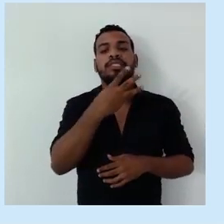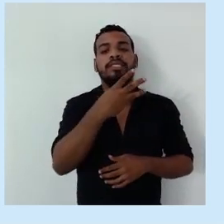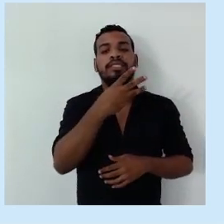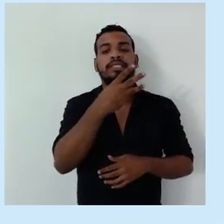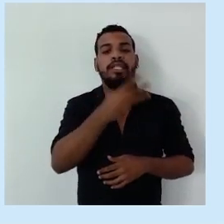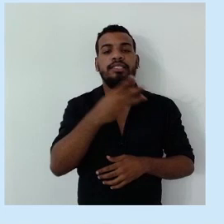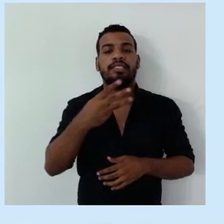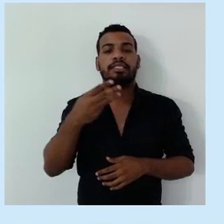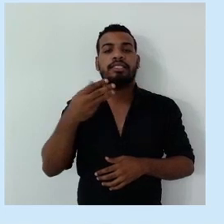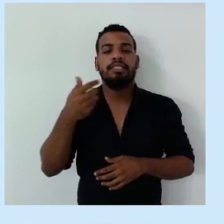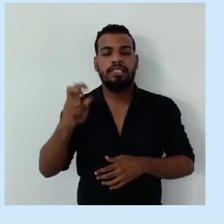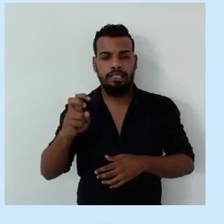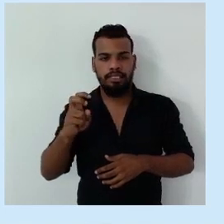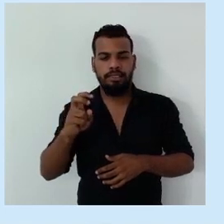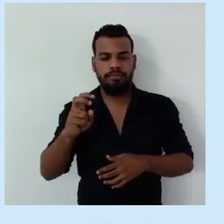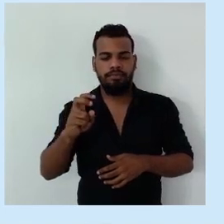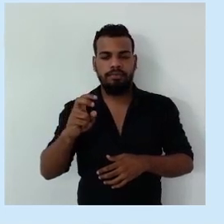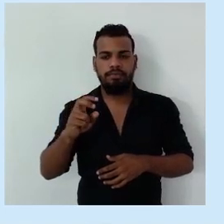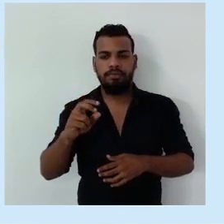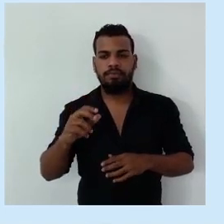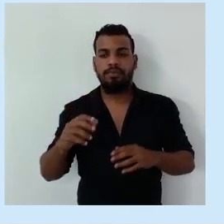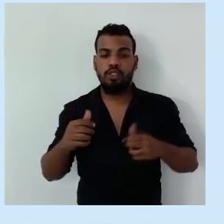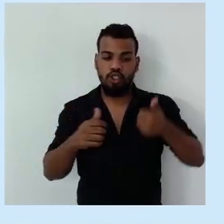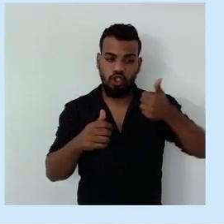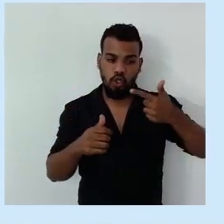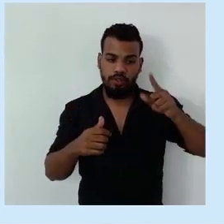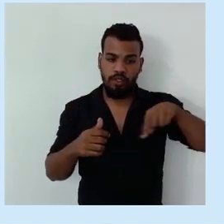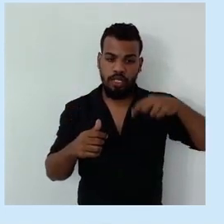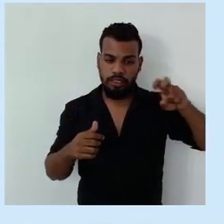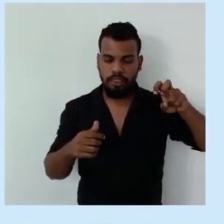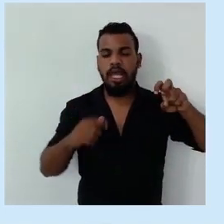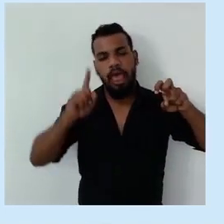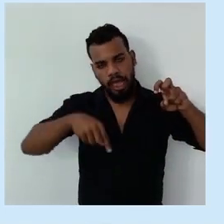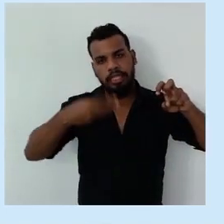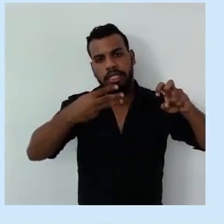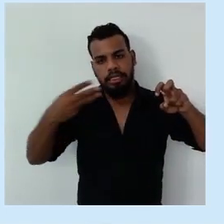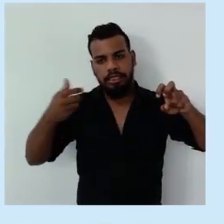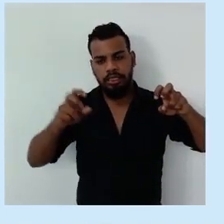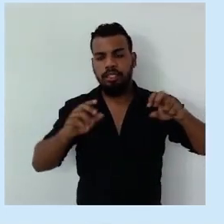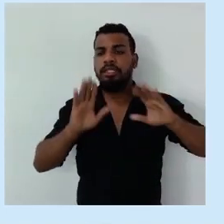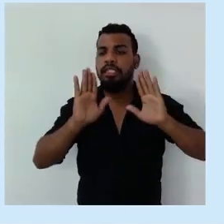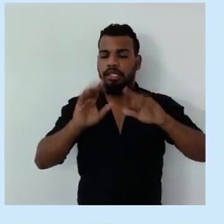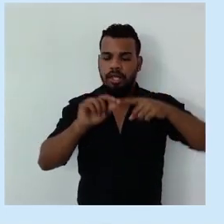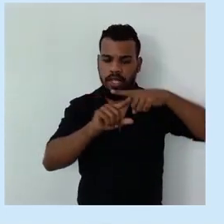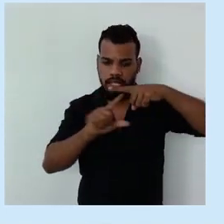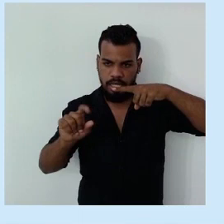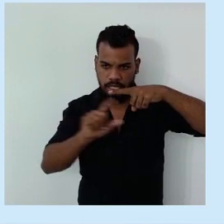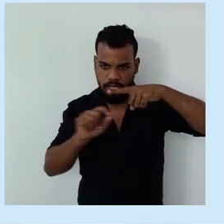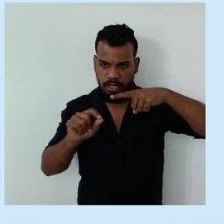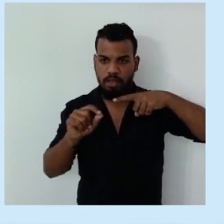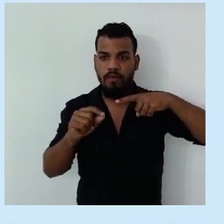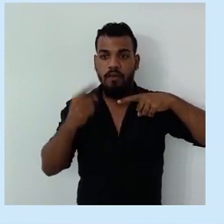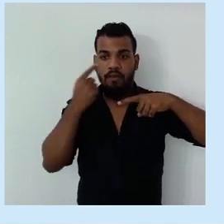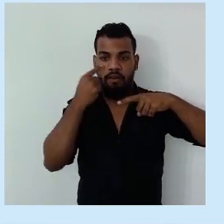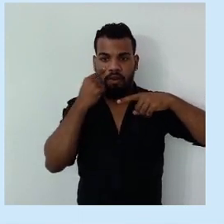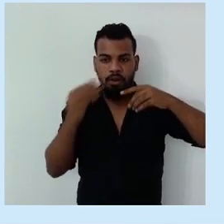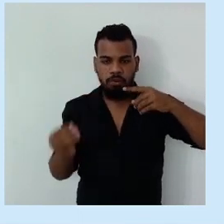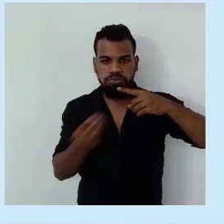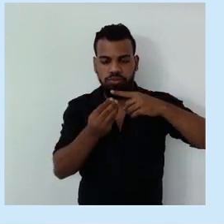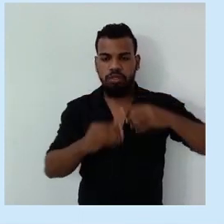315. Se você colocar a porcentagem embaixo, 100%, você vai achar o valor aplicando a